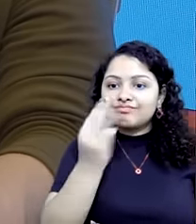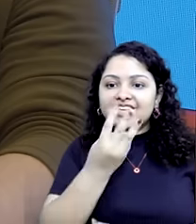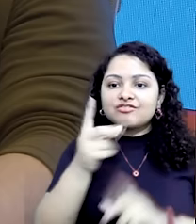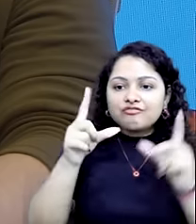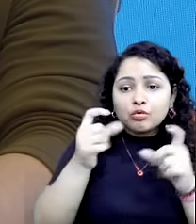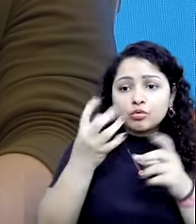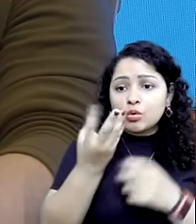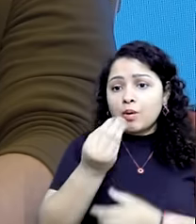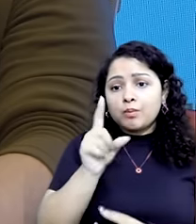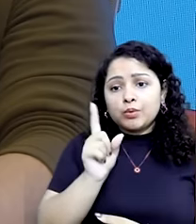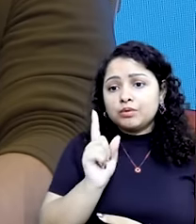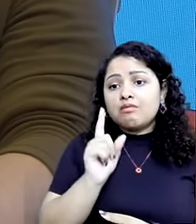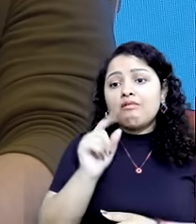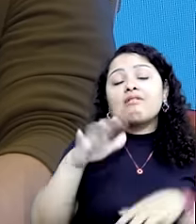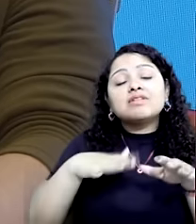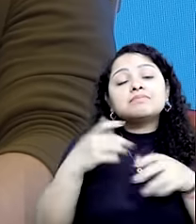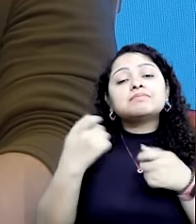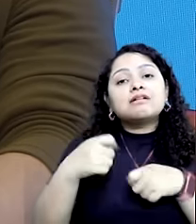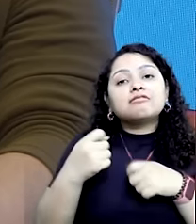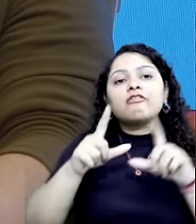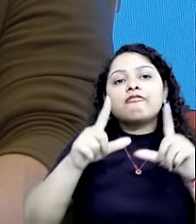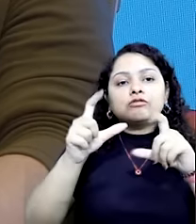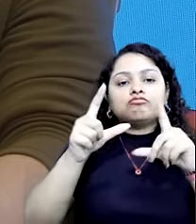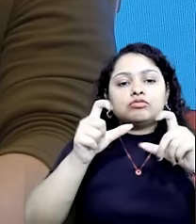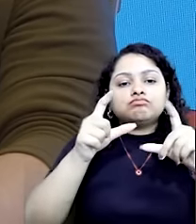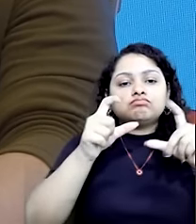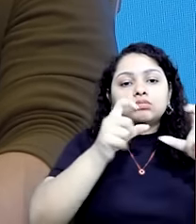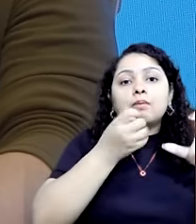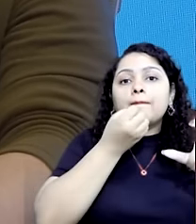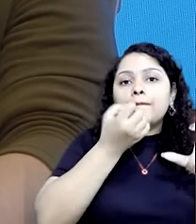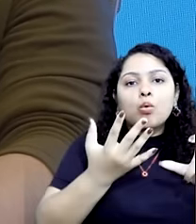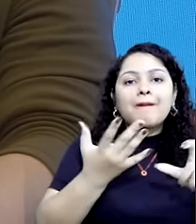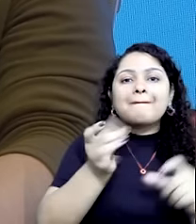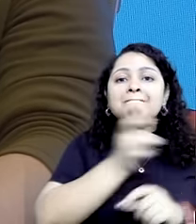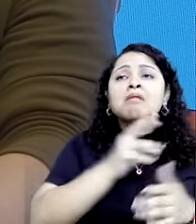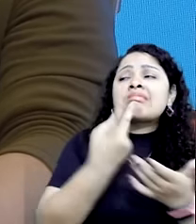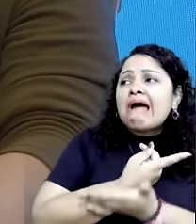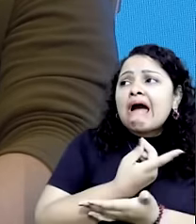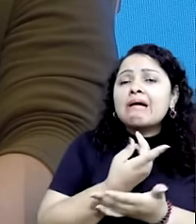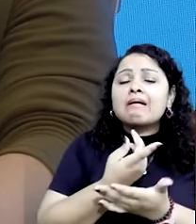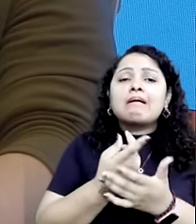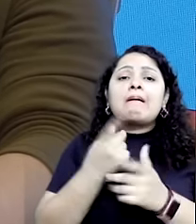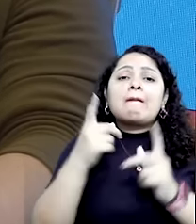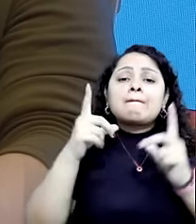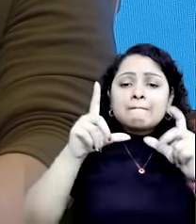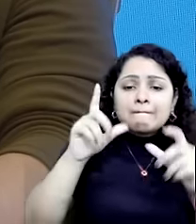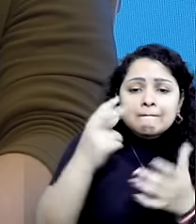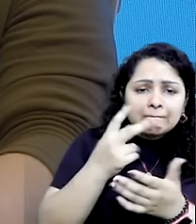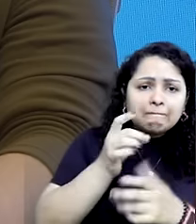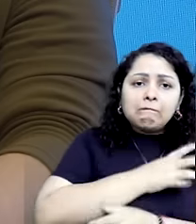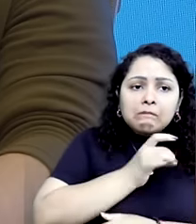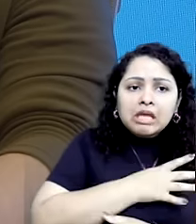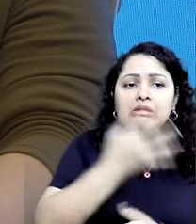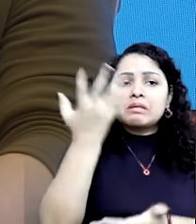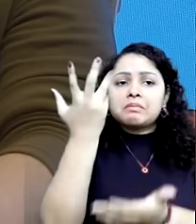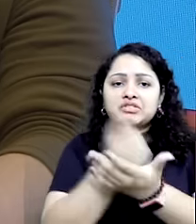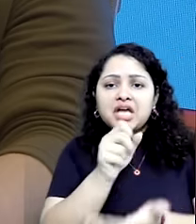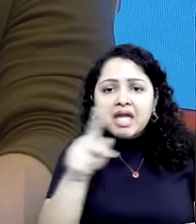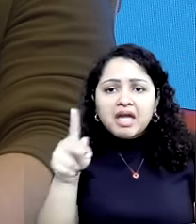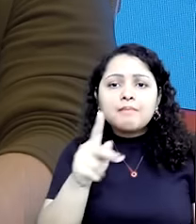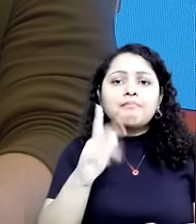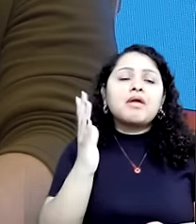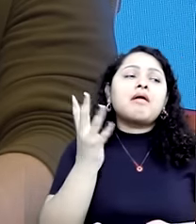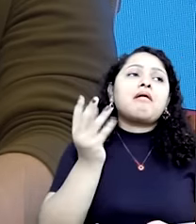errar não pode ter medo de apertar o botão não pode ter medo de baixar o aplicativo e ficar testando você entendeu estude inspire-se né vai